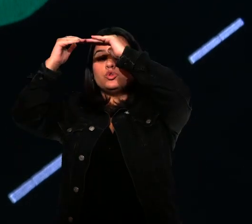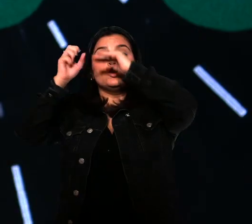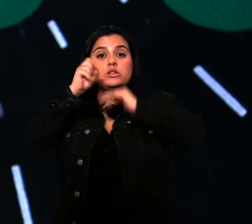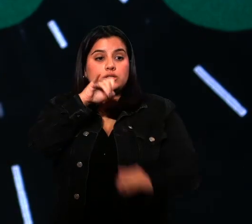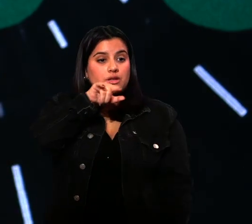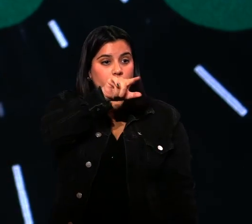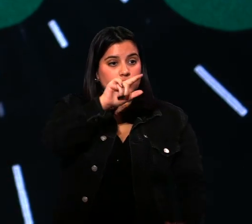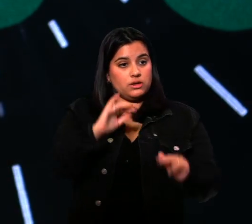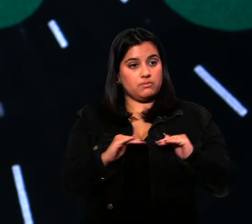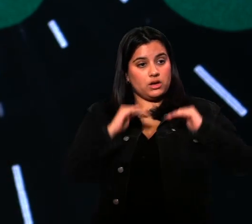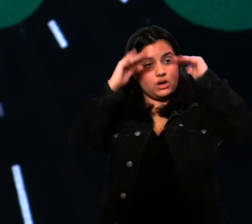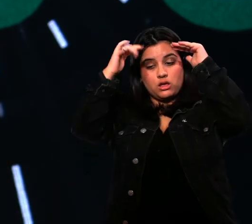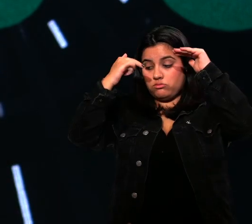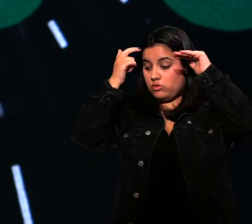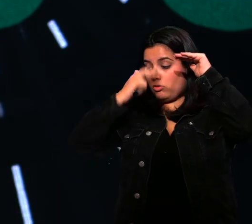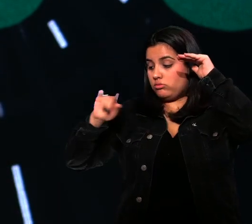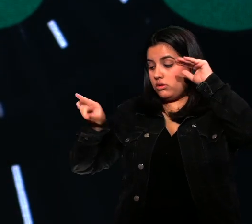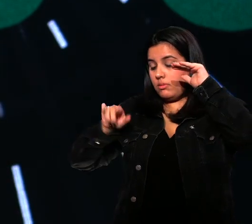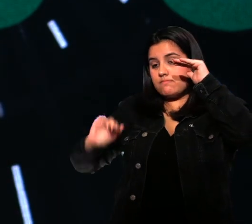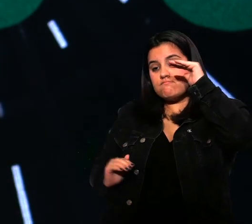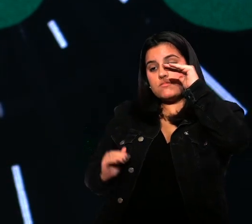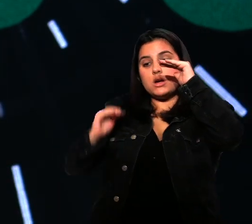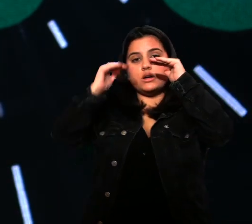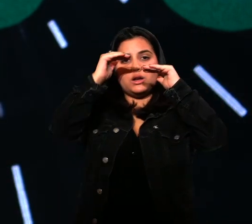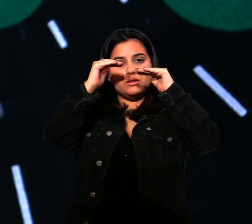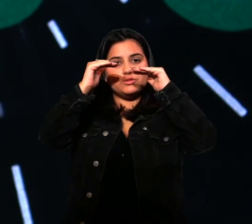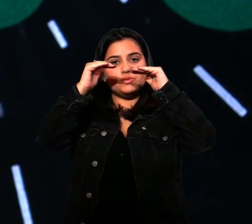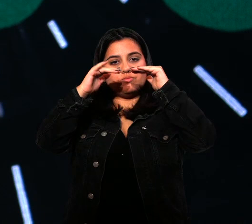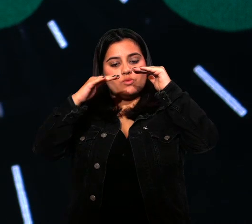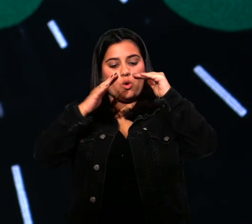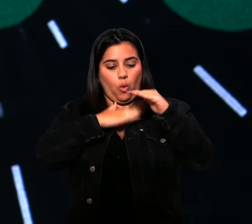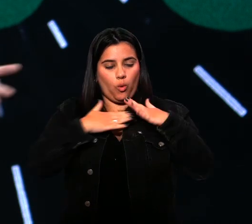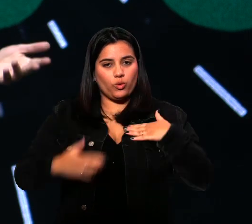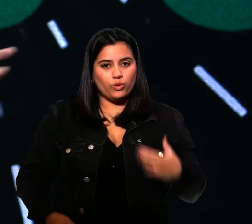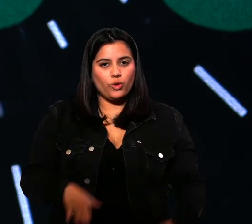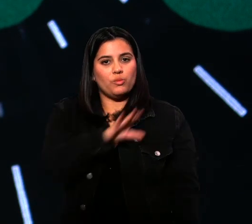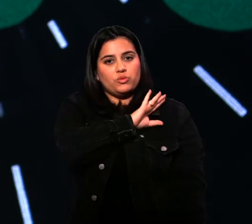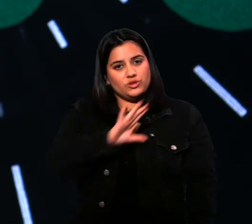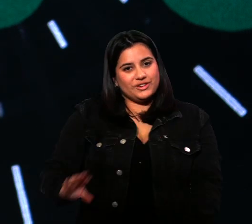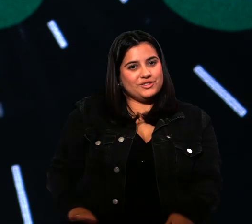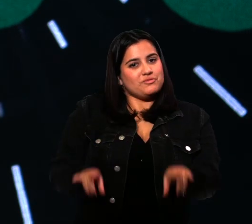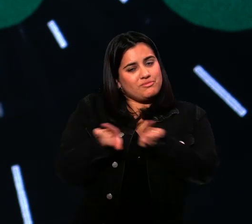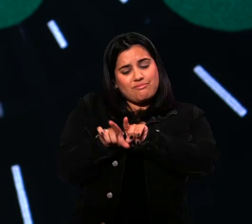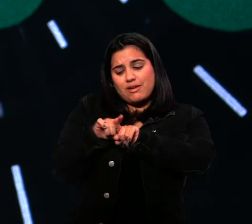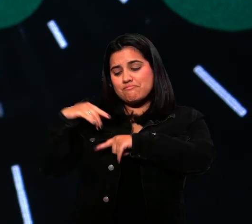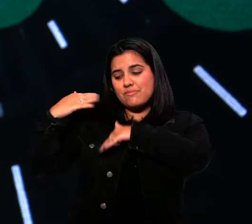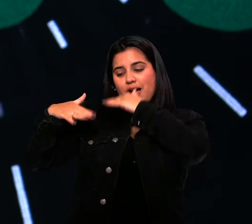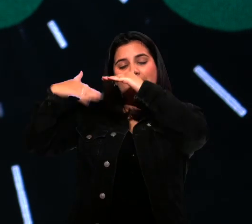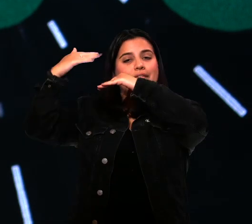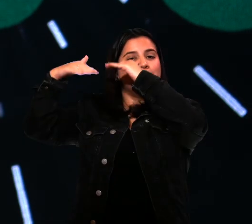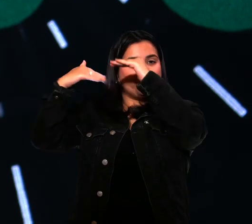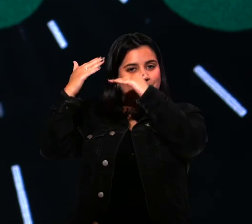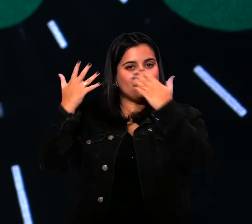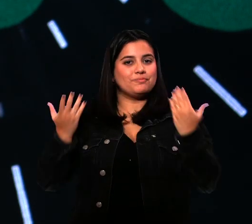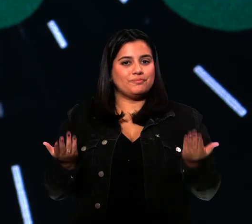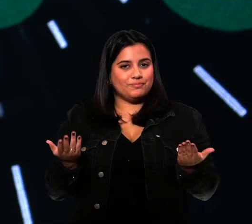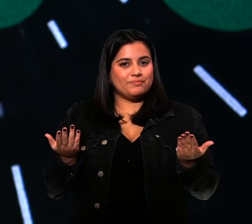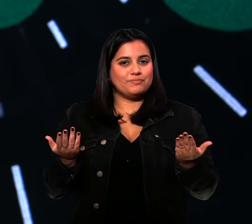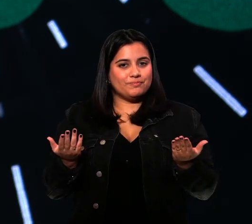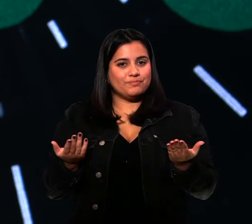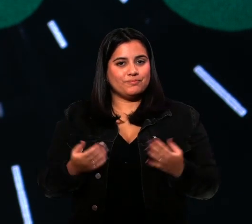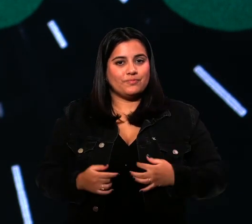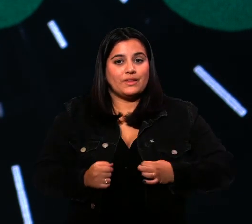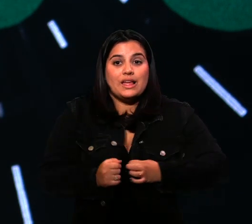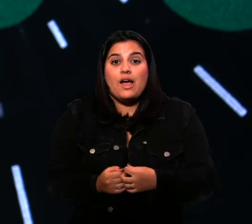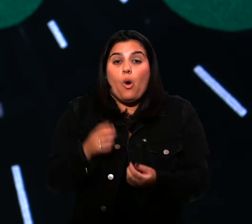corpo de Cristo cresce, a igreja do Senhor avança em nome de Jesus. A obra de Cristo nunca foi sobre fazer alguém conhecido, a não ser o